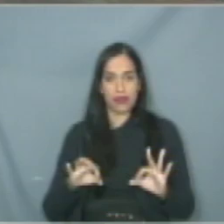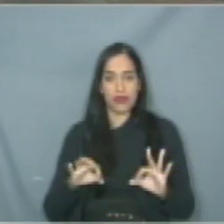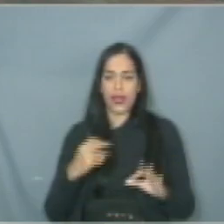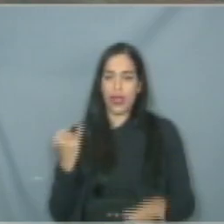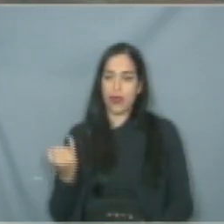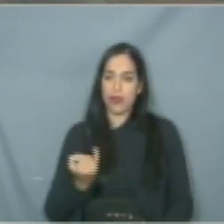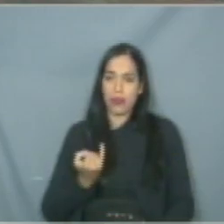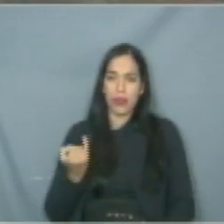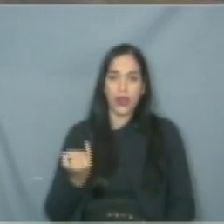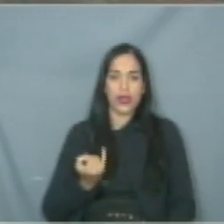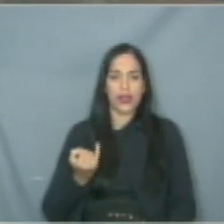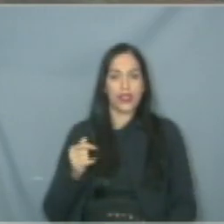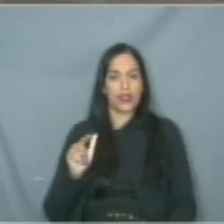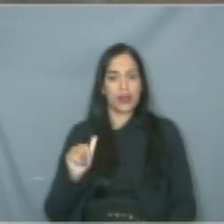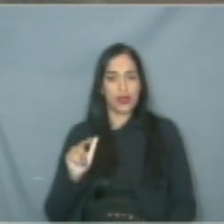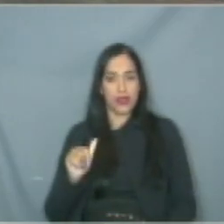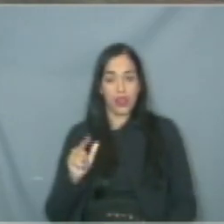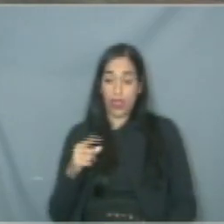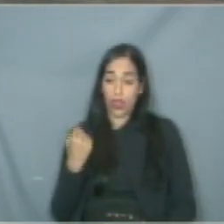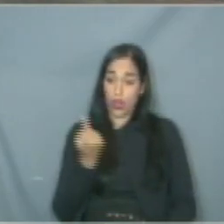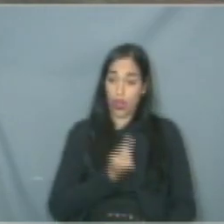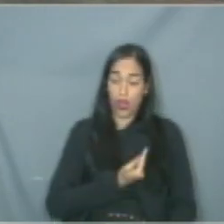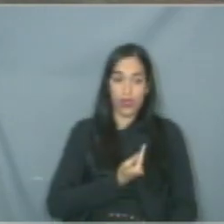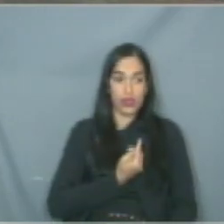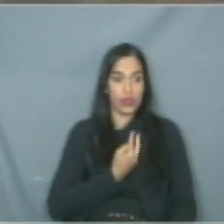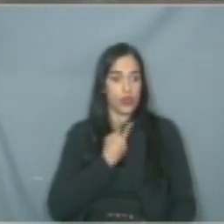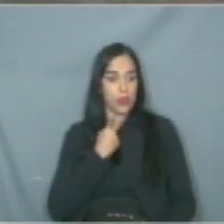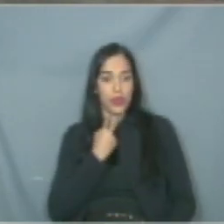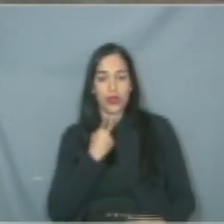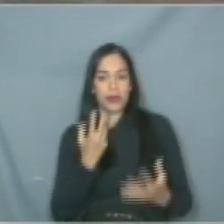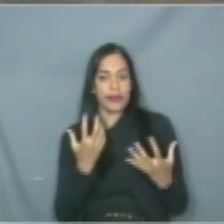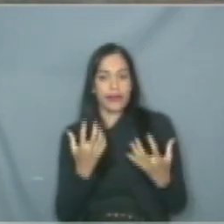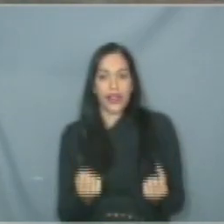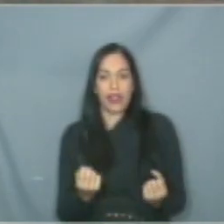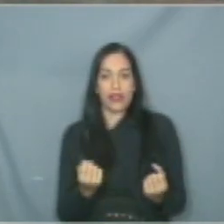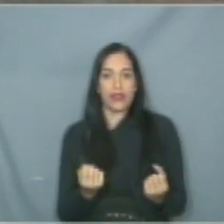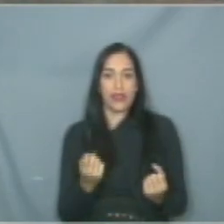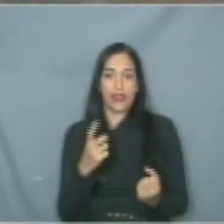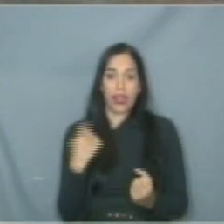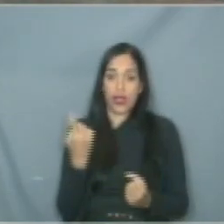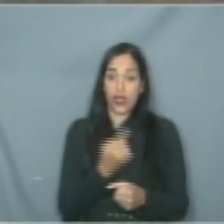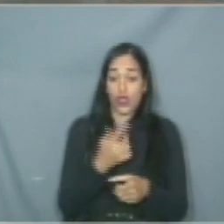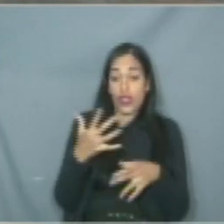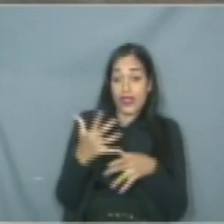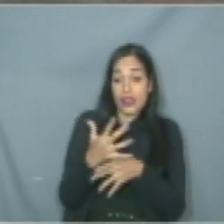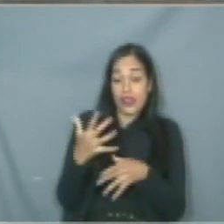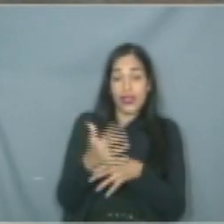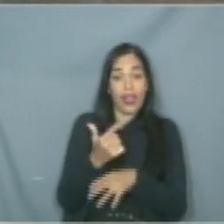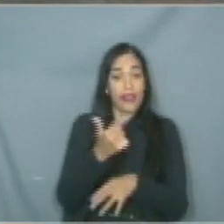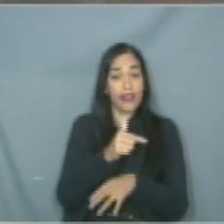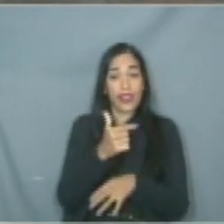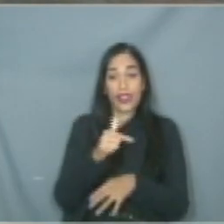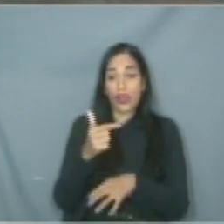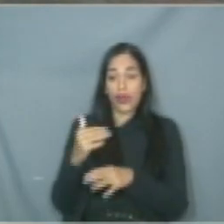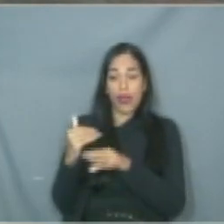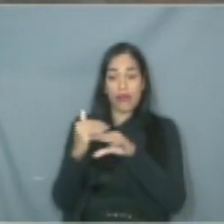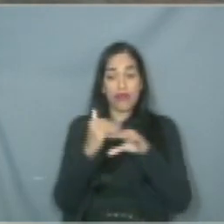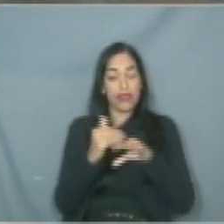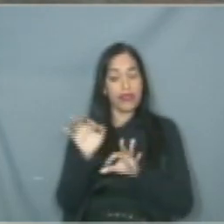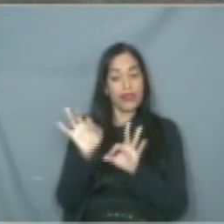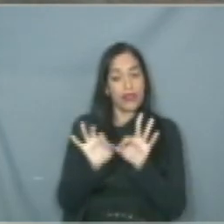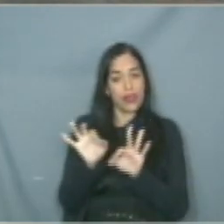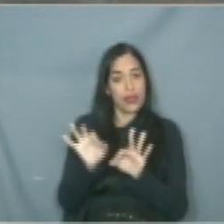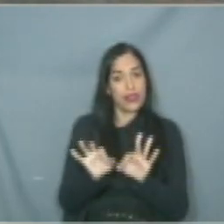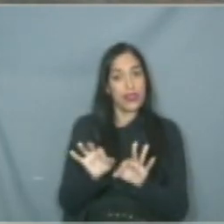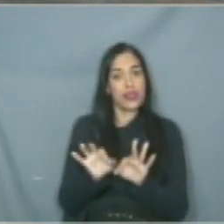valia e importância. A gente não pode jamais aceitar que a nossa cidade não tenha parâmetros e